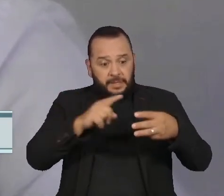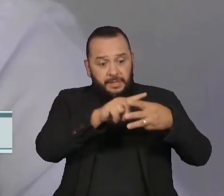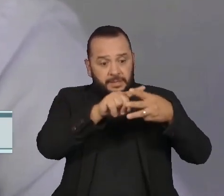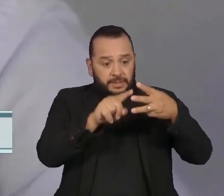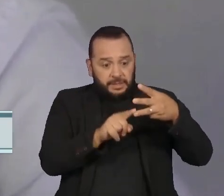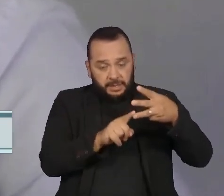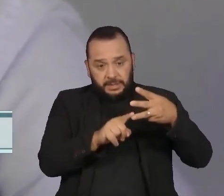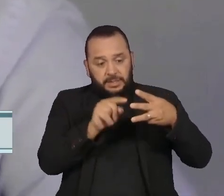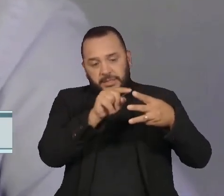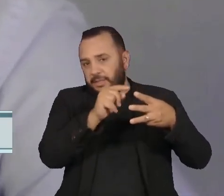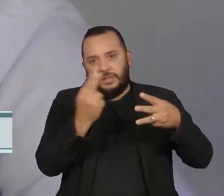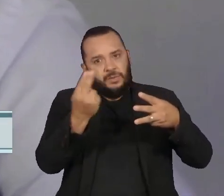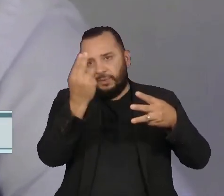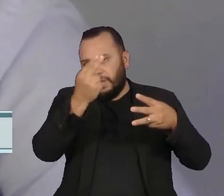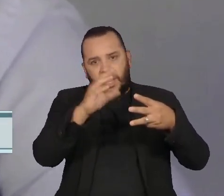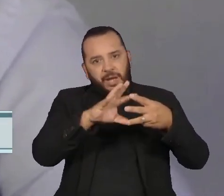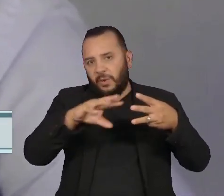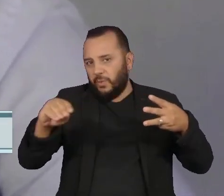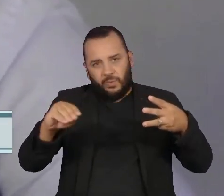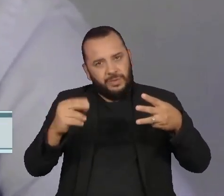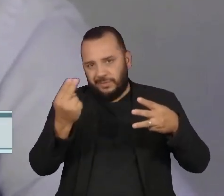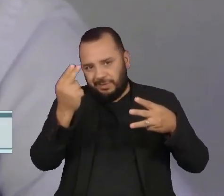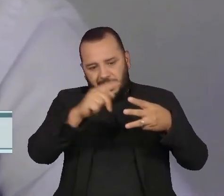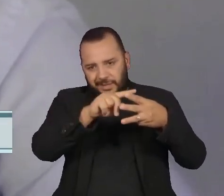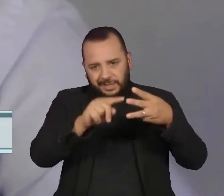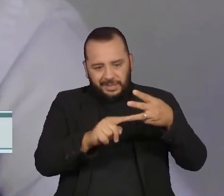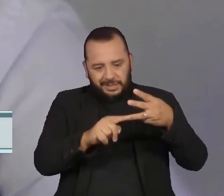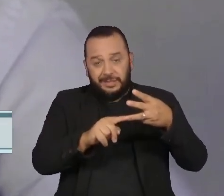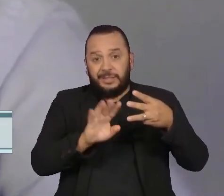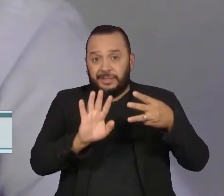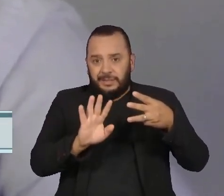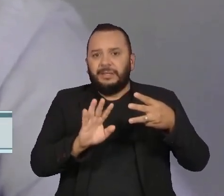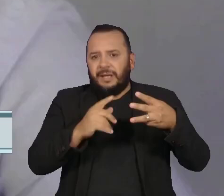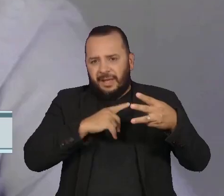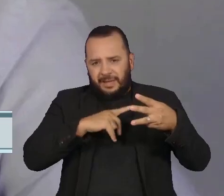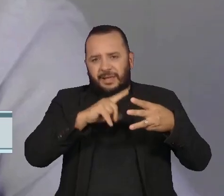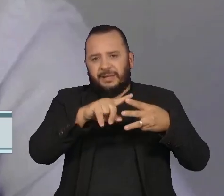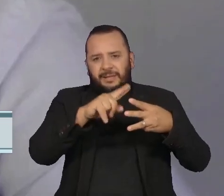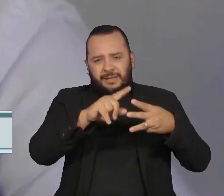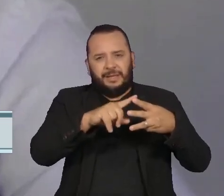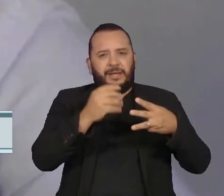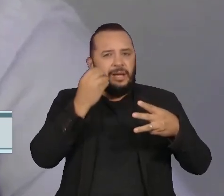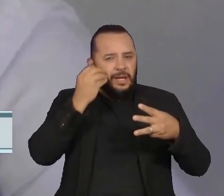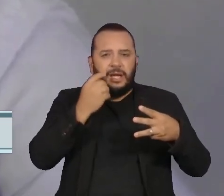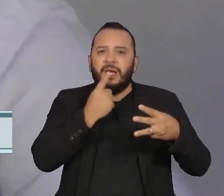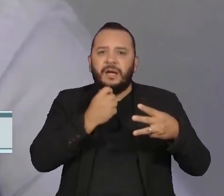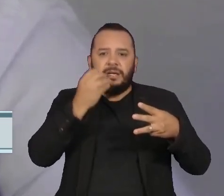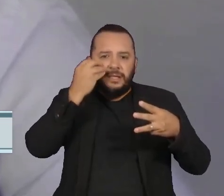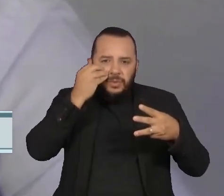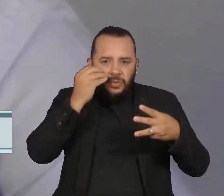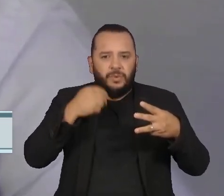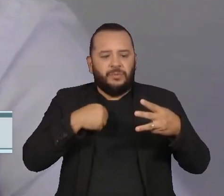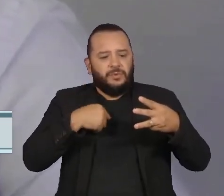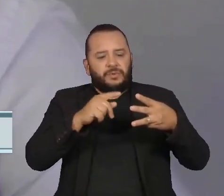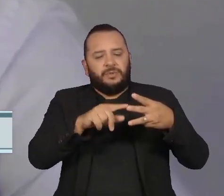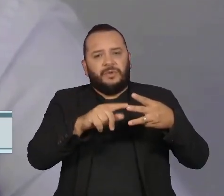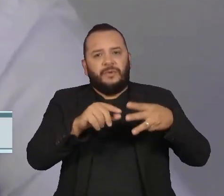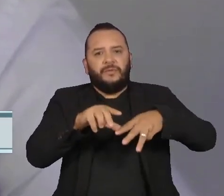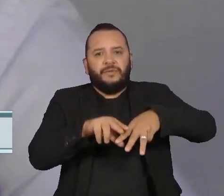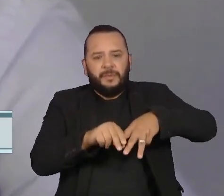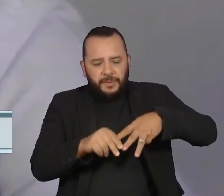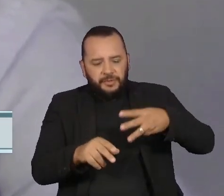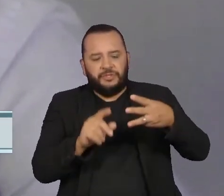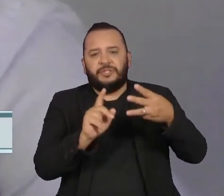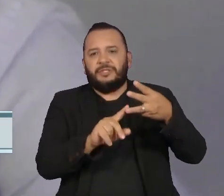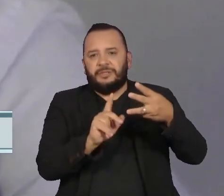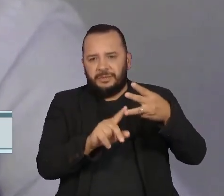são doenças com potenciais curativos, mas, claro, são doenças com alto potencial de controle, tá? Então, a gente consegue